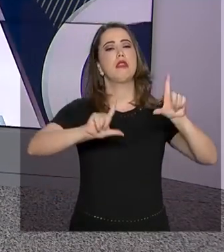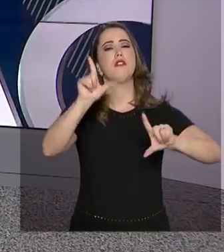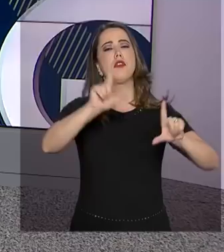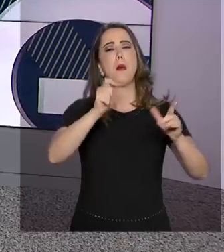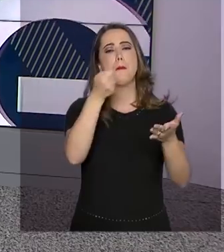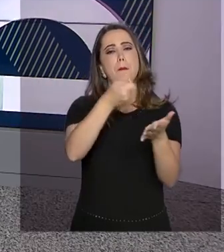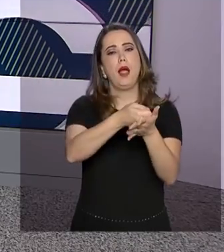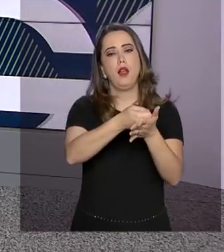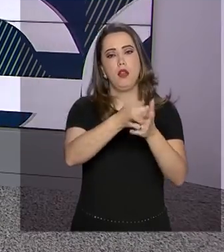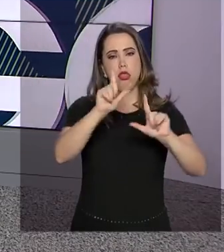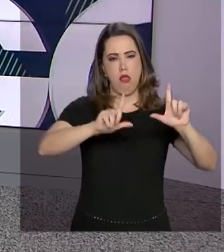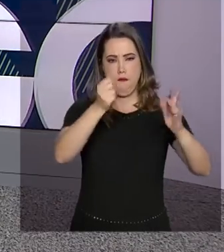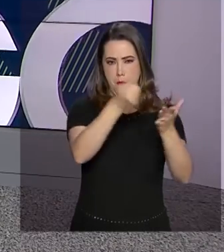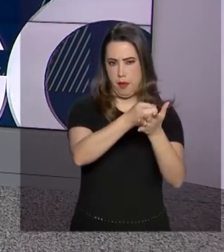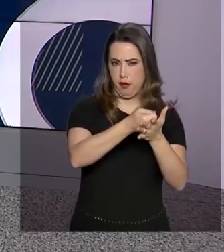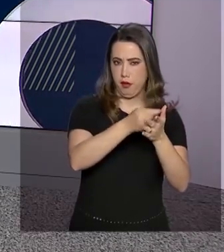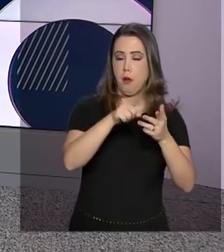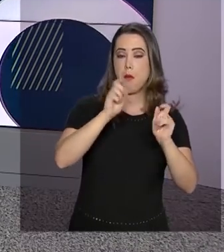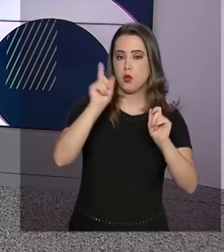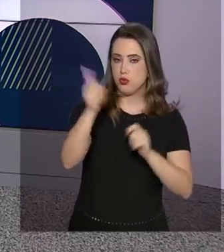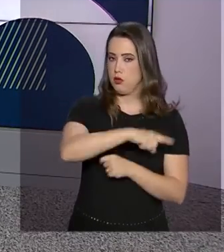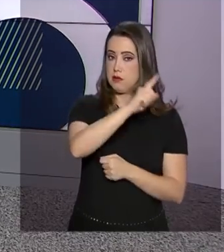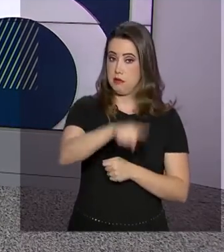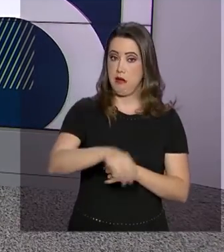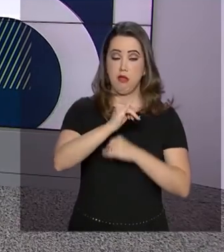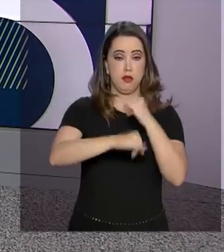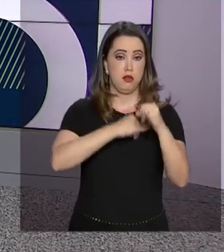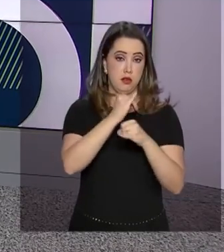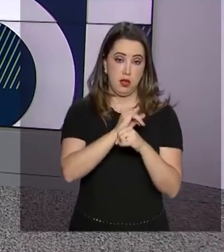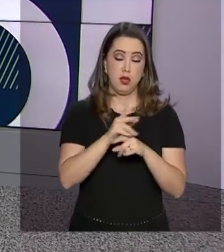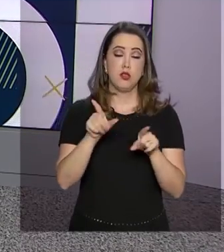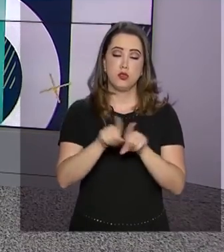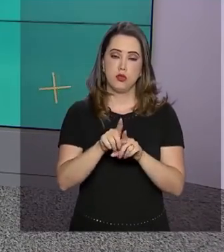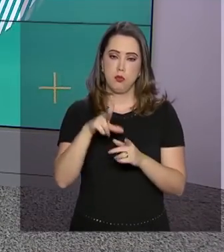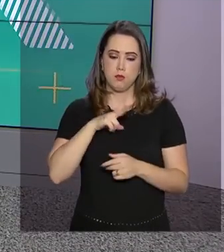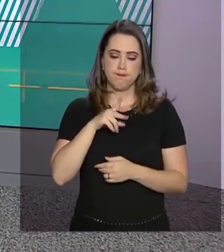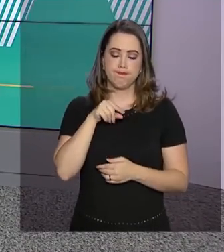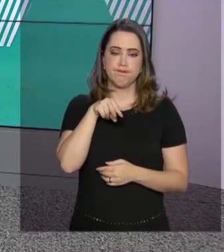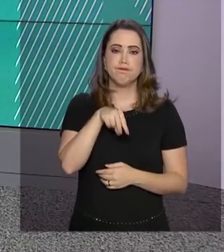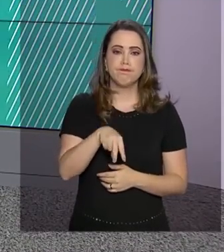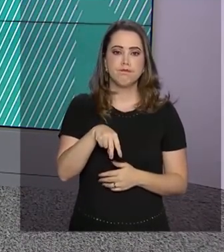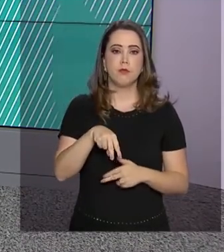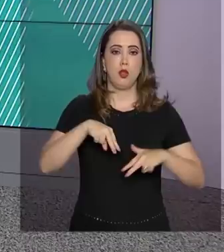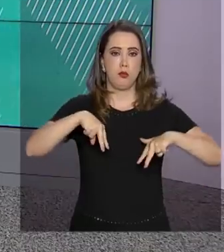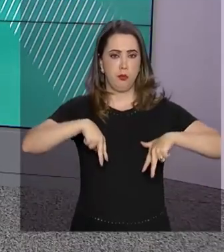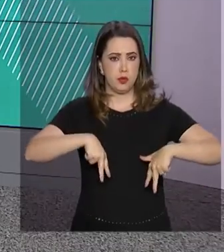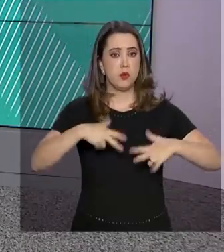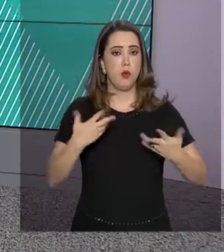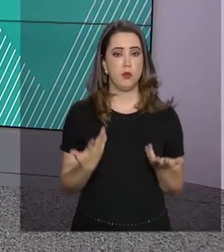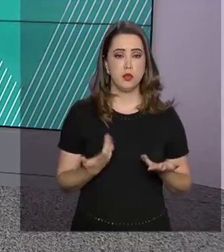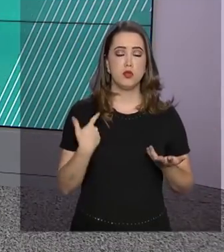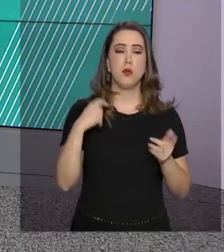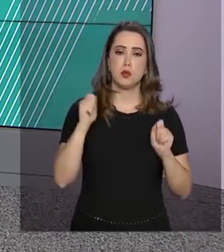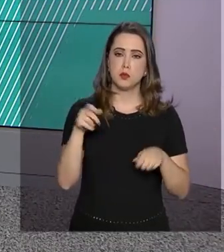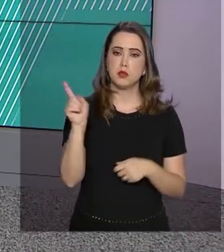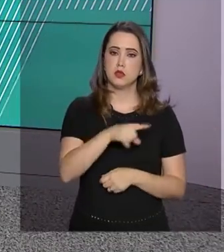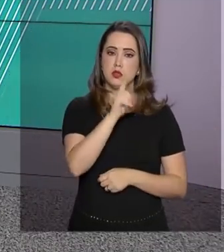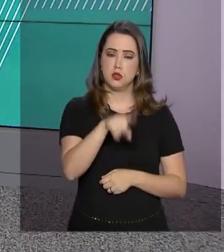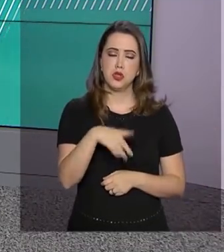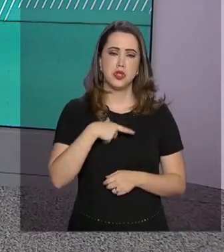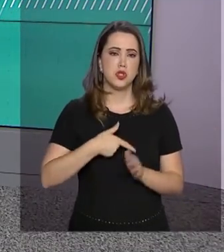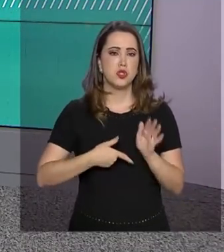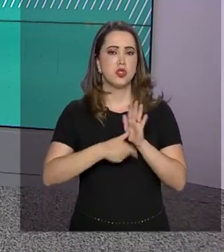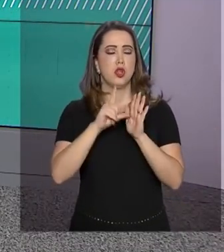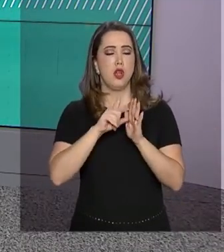podem cancelar os serviços via internet e pessoalmente essa possibilidade de cancelamento já está prevista mas